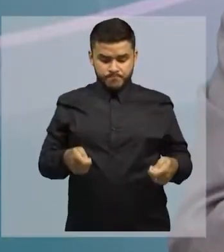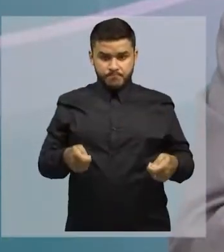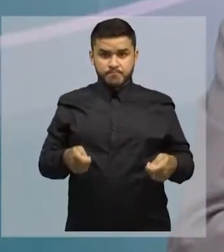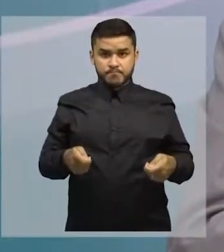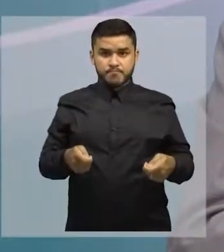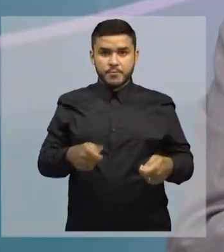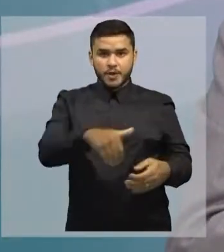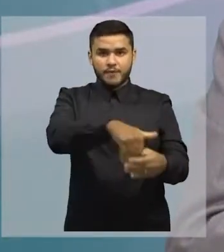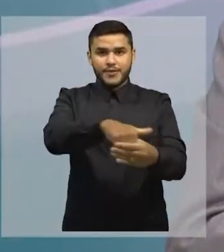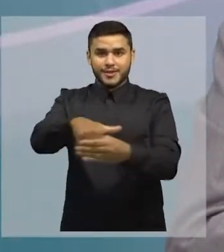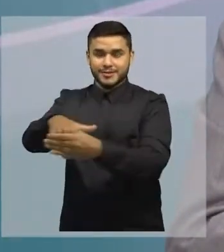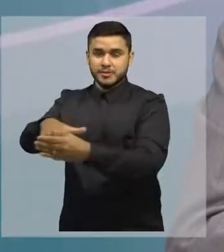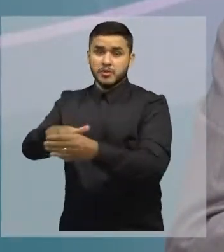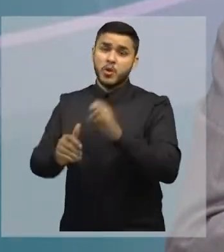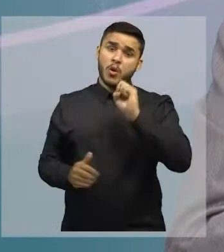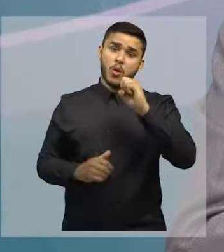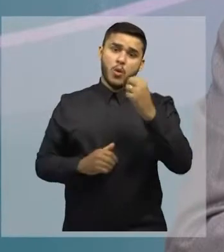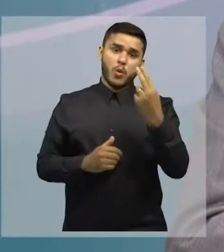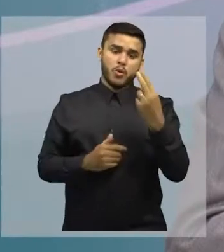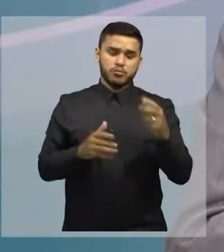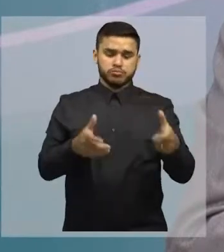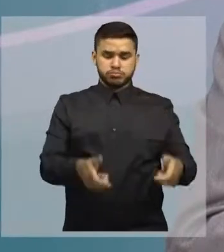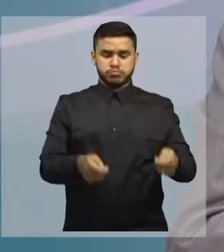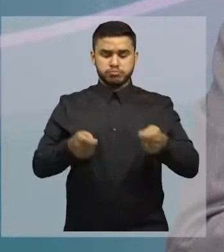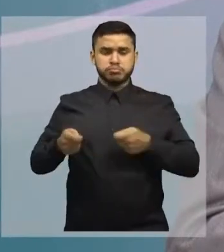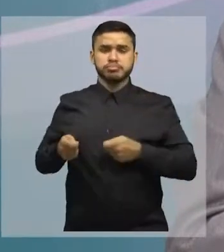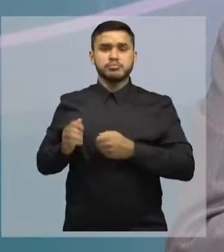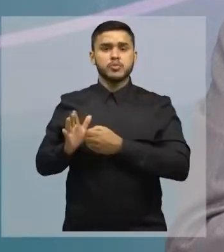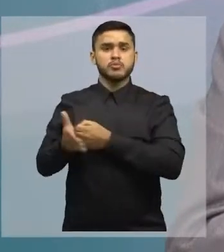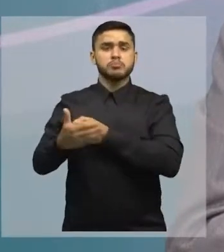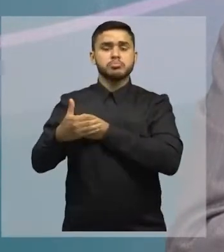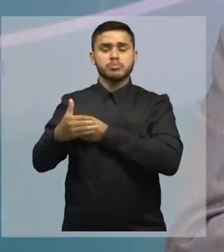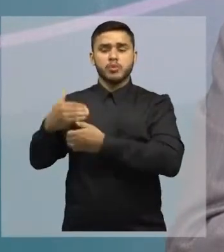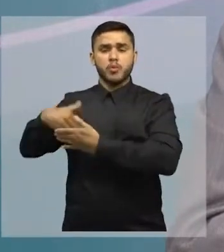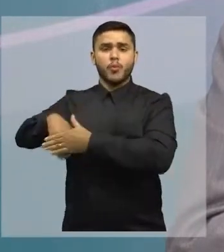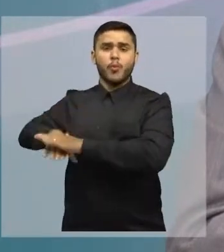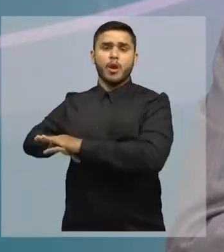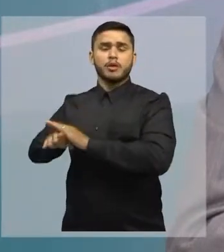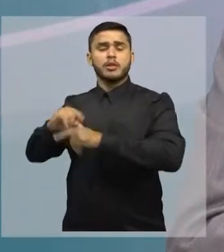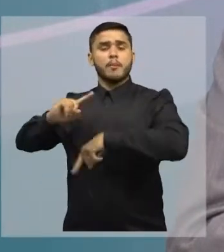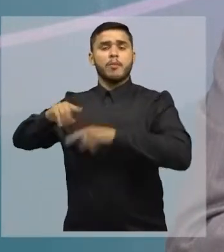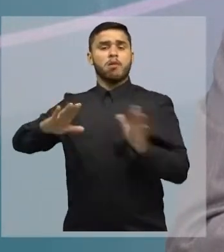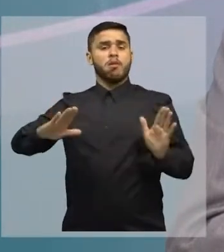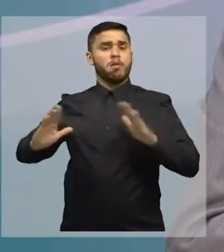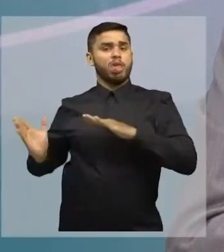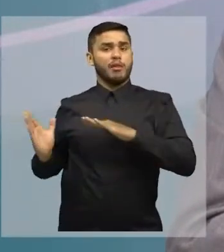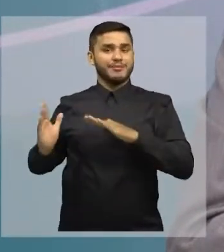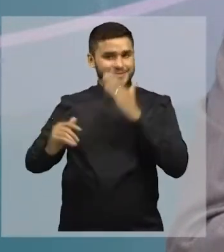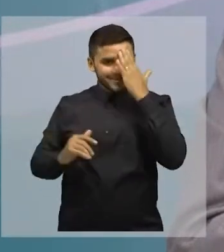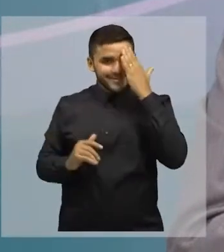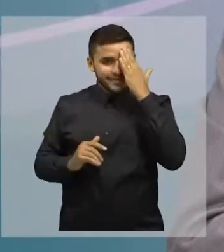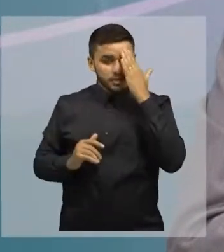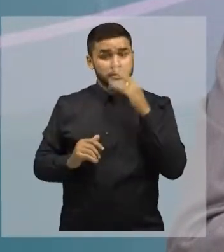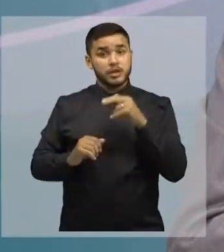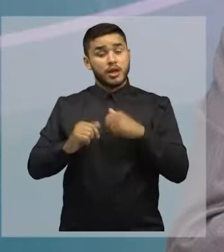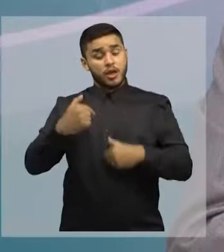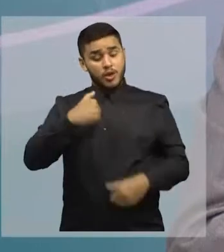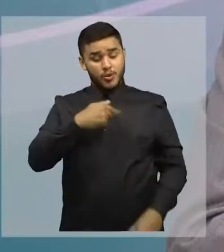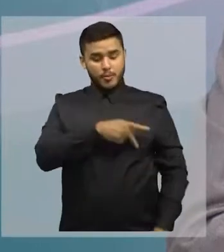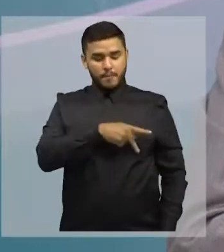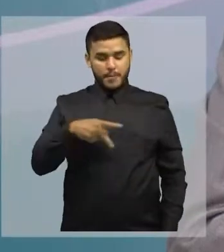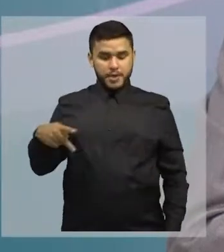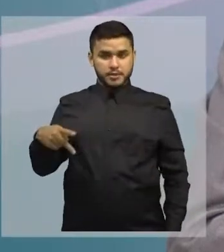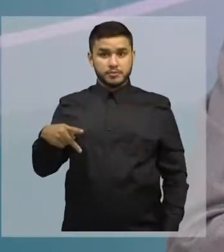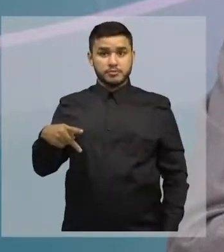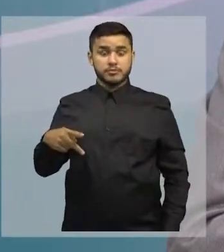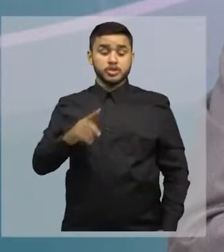Um presidente, vamos falar só do nível federal, que se aplica aos outros níveis. Um presidente com poder de agenda, decidindo o que é que vai e o que é que não vai, como vai e